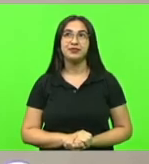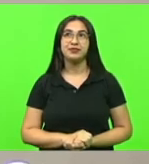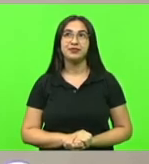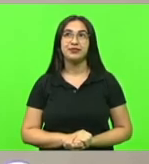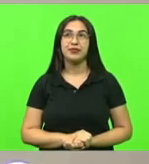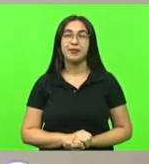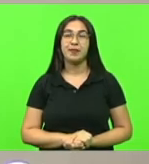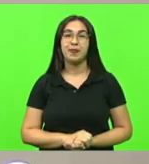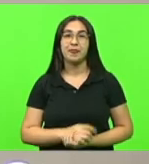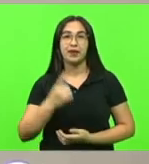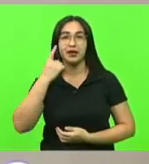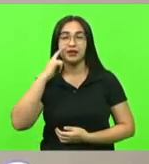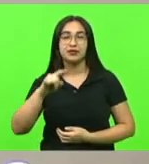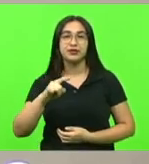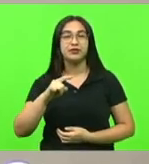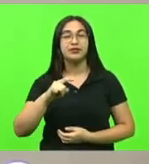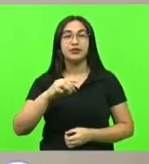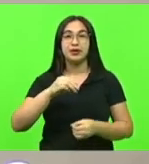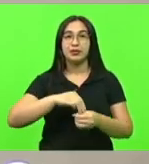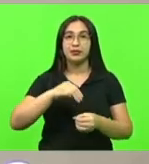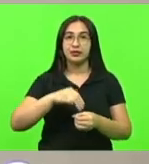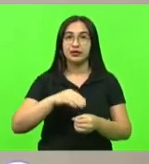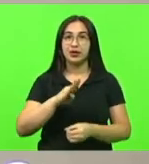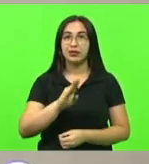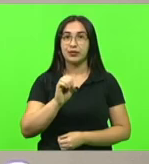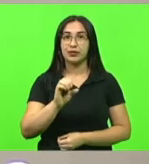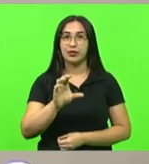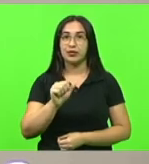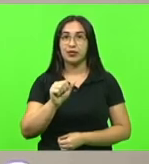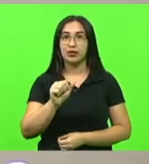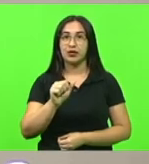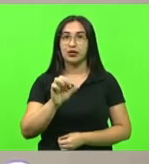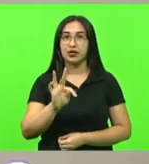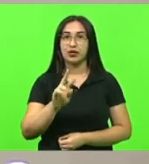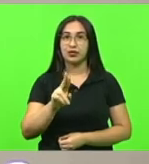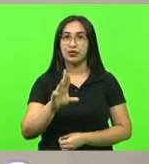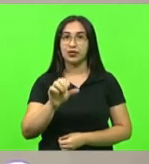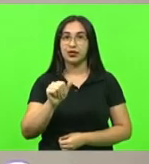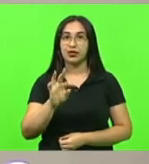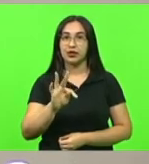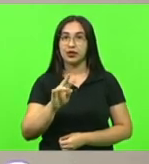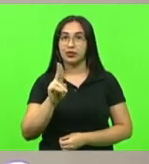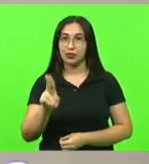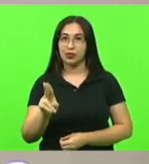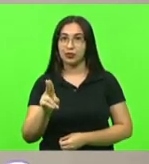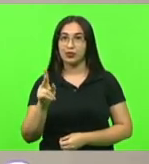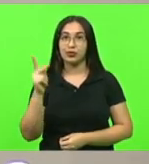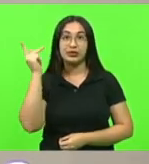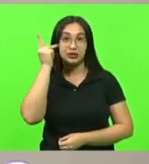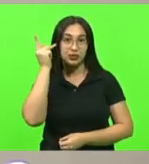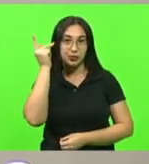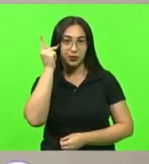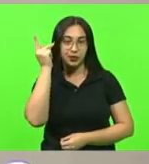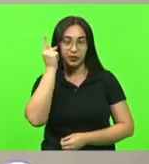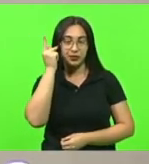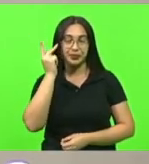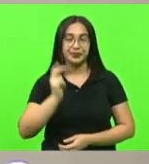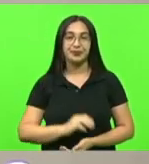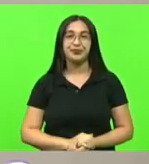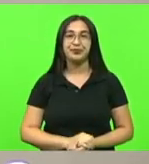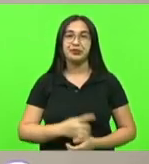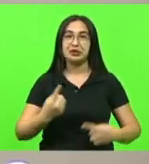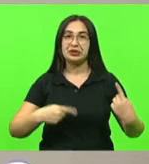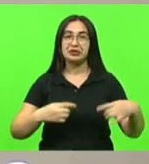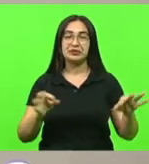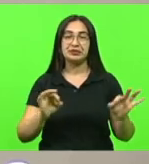Realizado no município de Botucatu, Estado de São Paulo. Em discussão. Não havendo